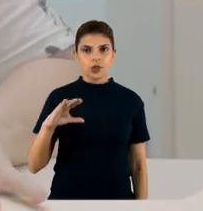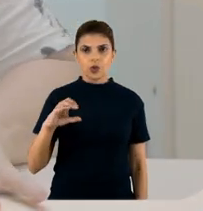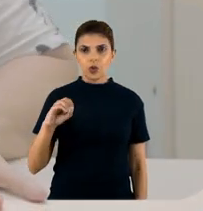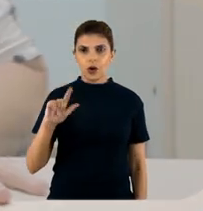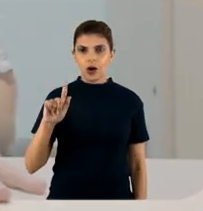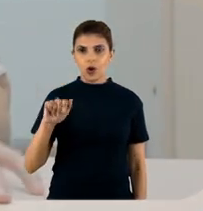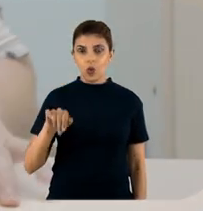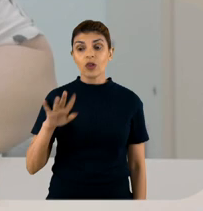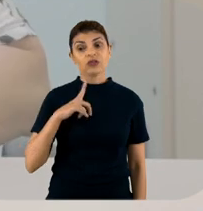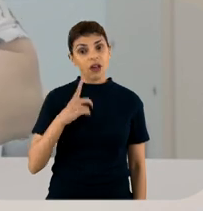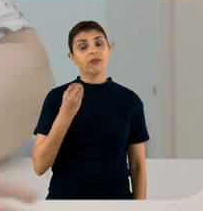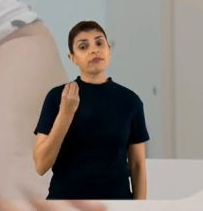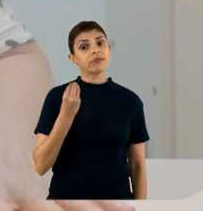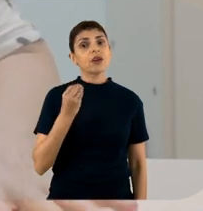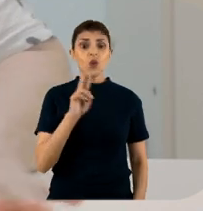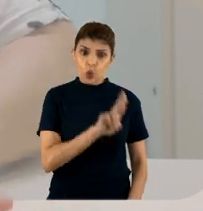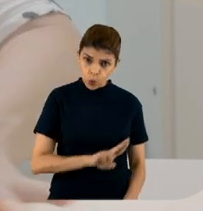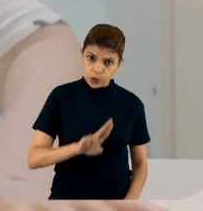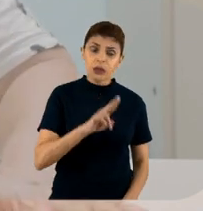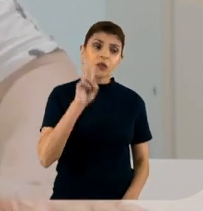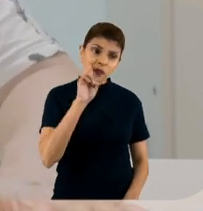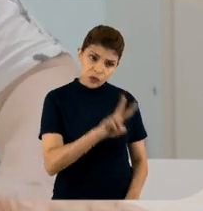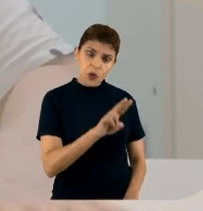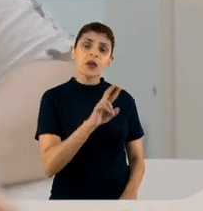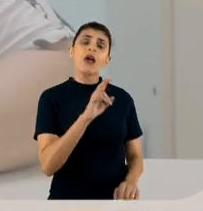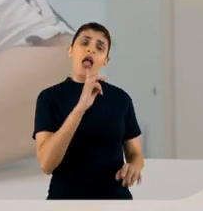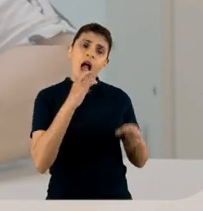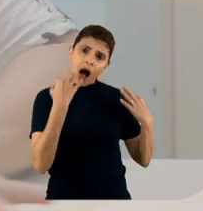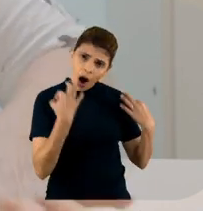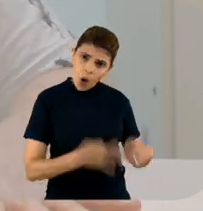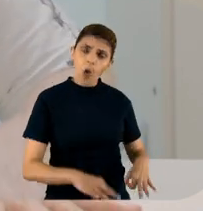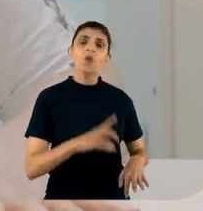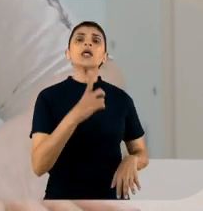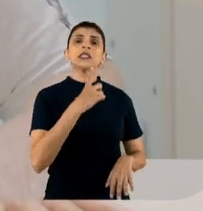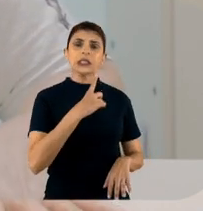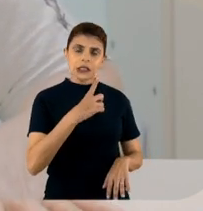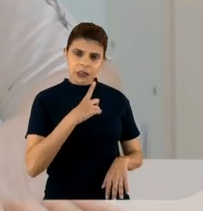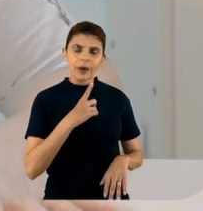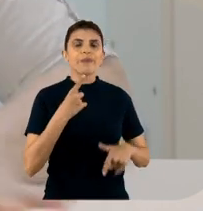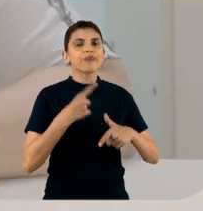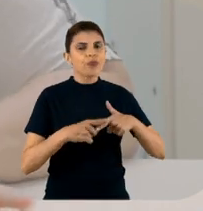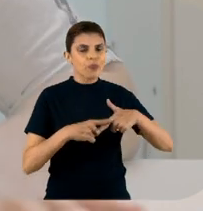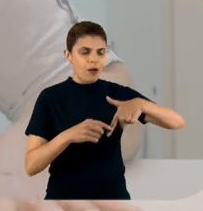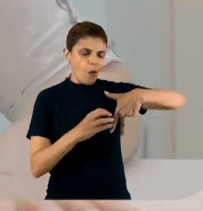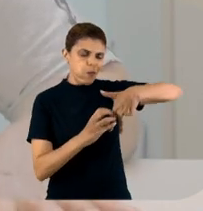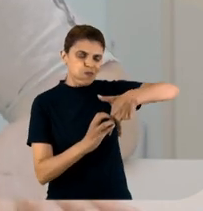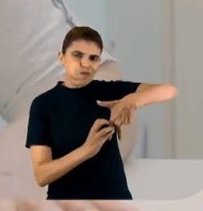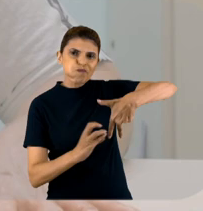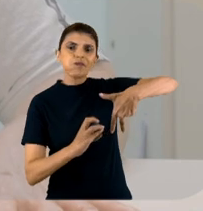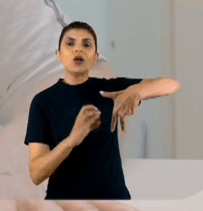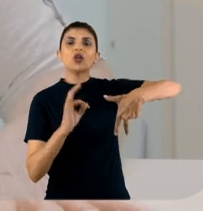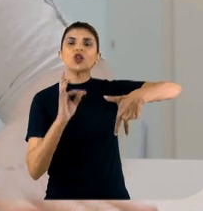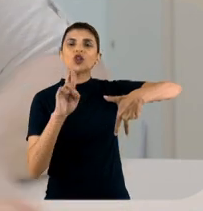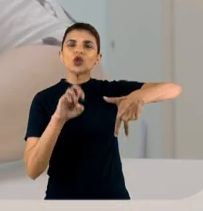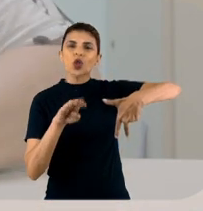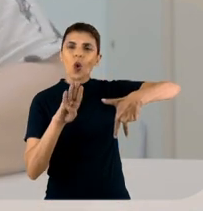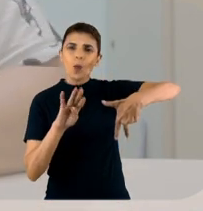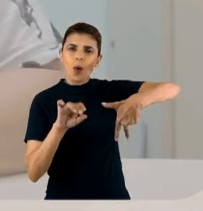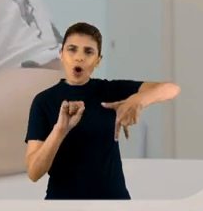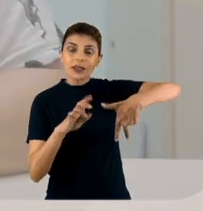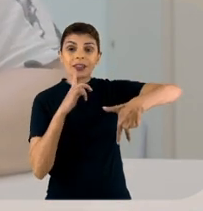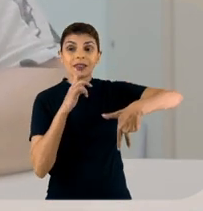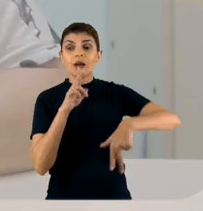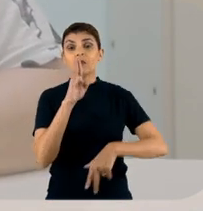gente também tá utilizando já Exatamente porque tá se vendo que realmente existe uma tendência à trombose intensa nesses doentes